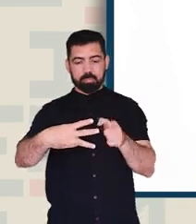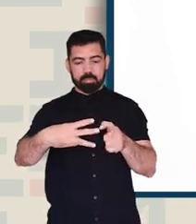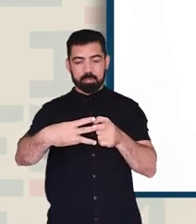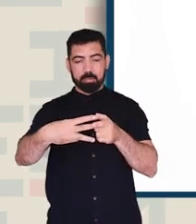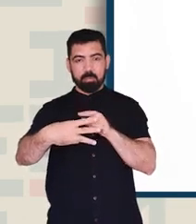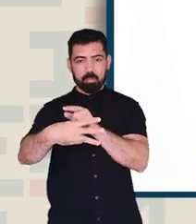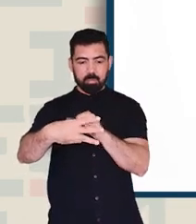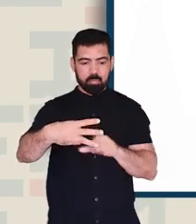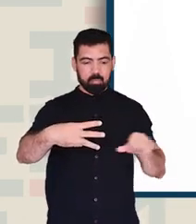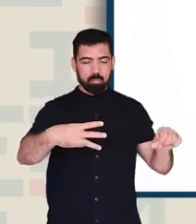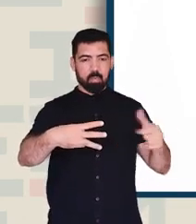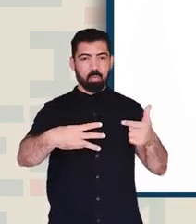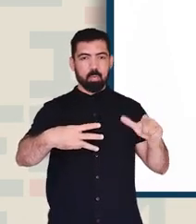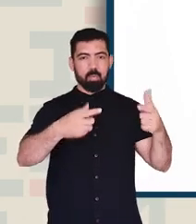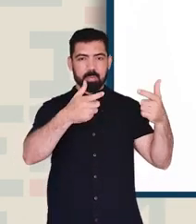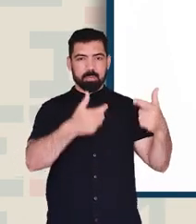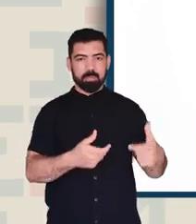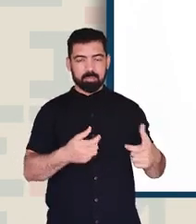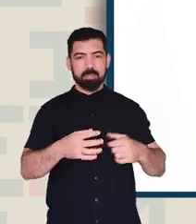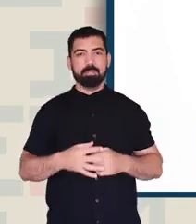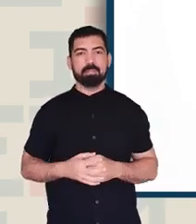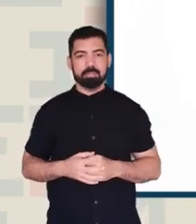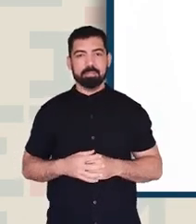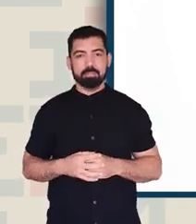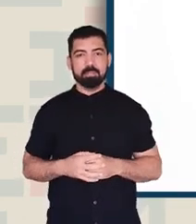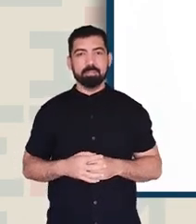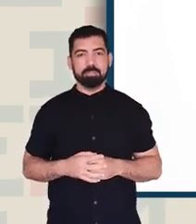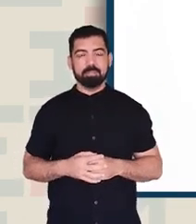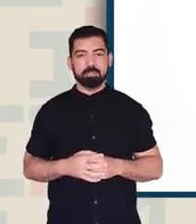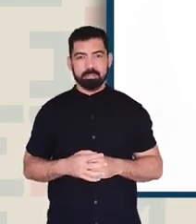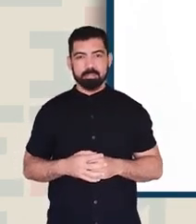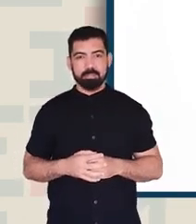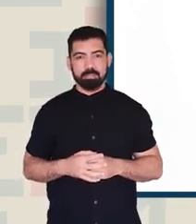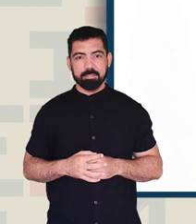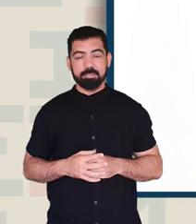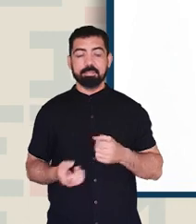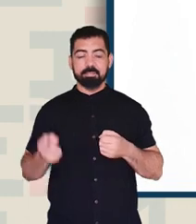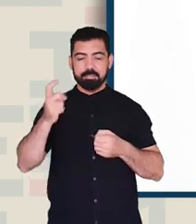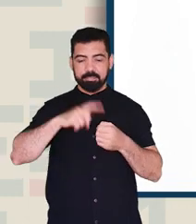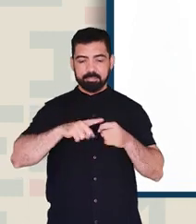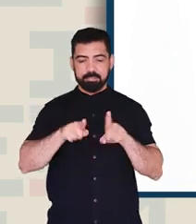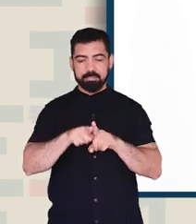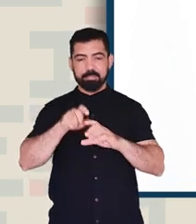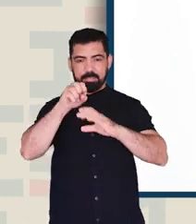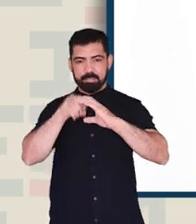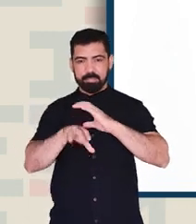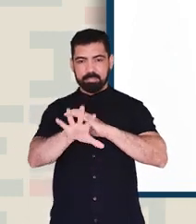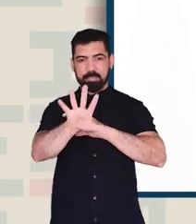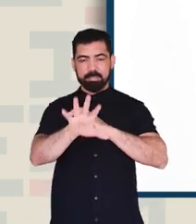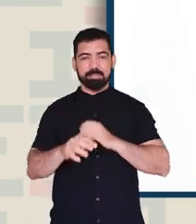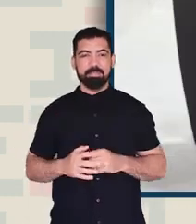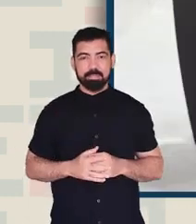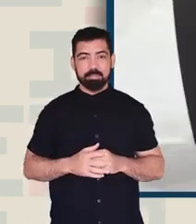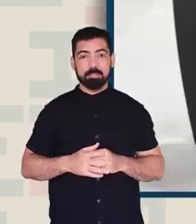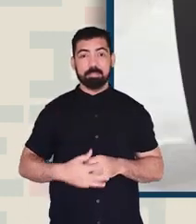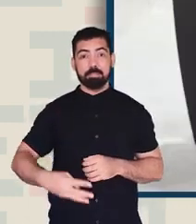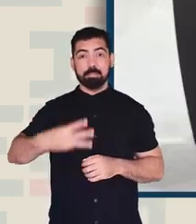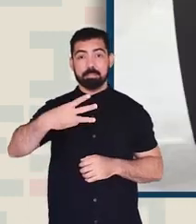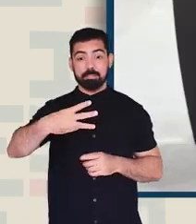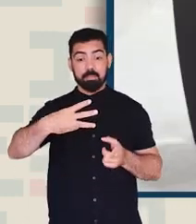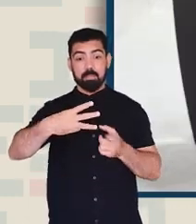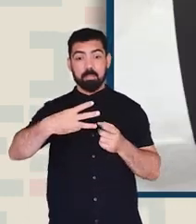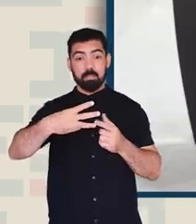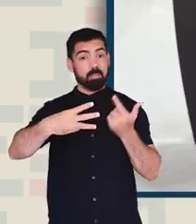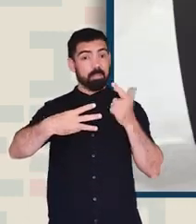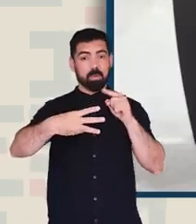aqui, o rotor desviou o caminho, então o ar vem para cá, e aí ele volta novamente para o tubo principal e segue. No caso